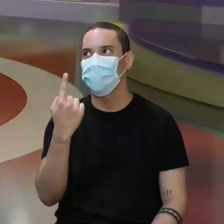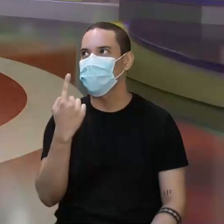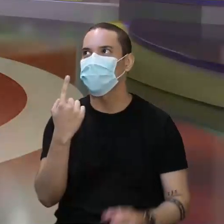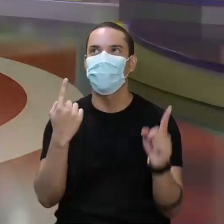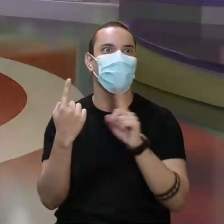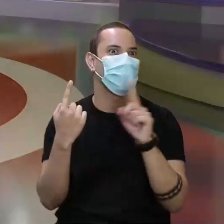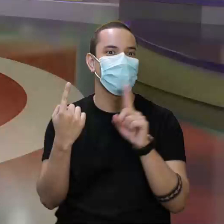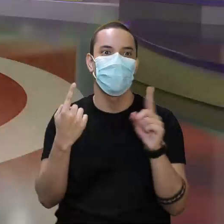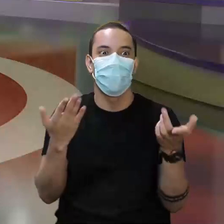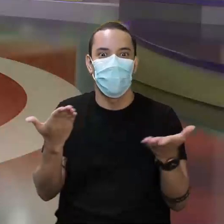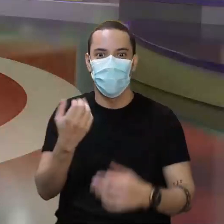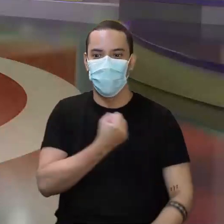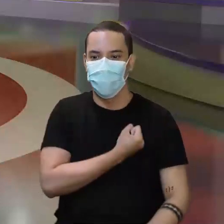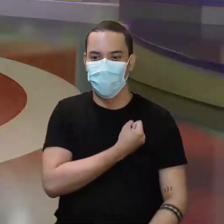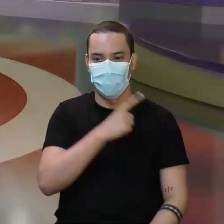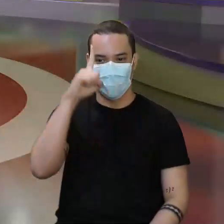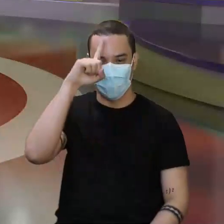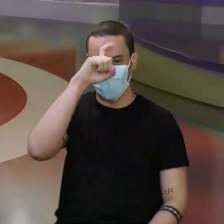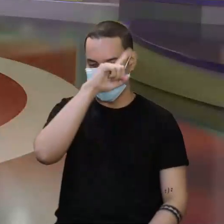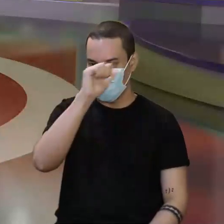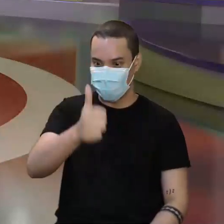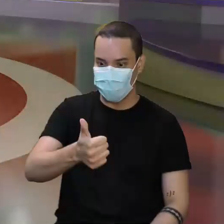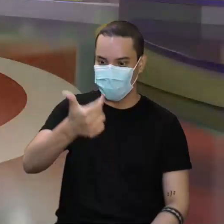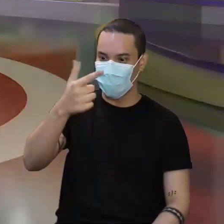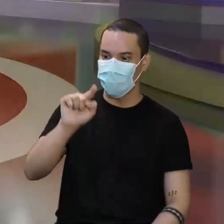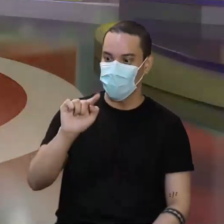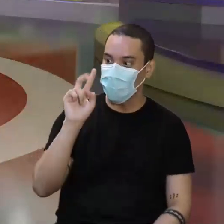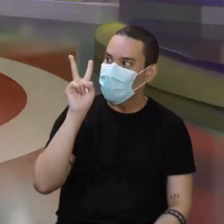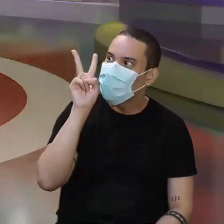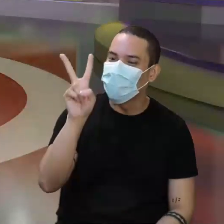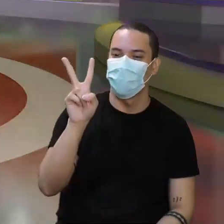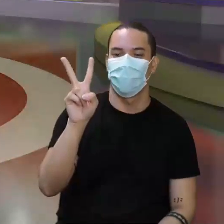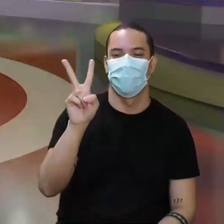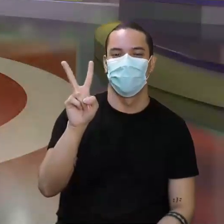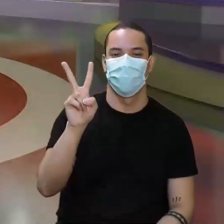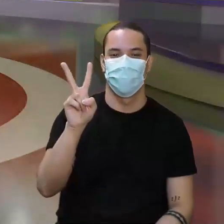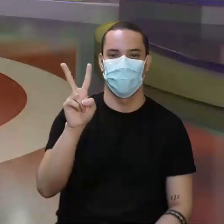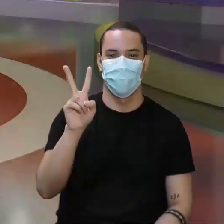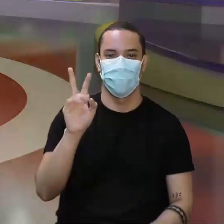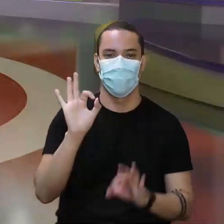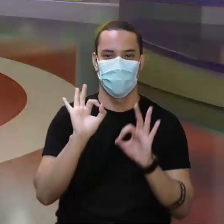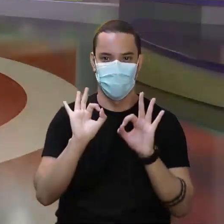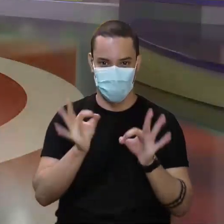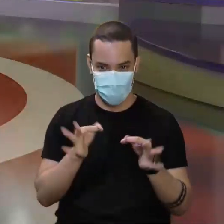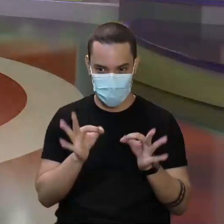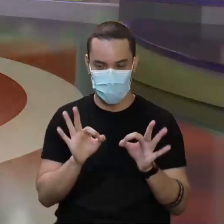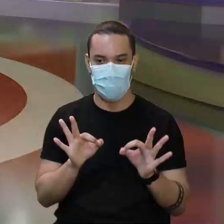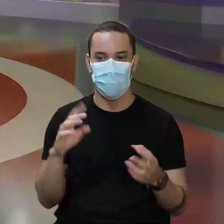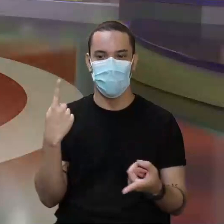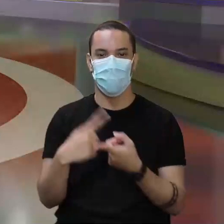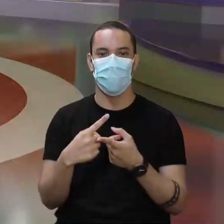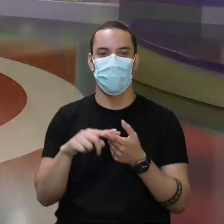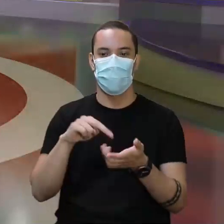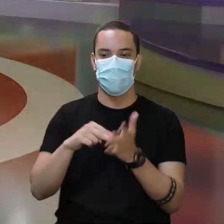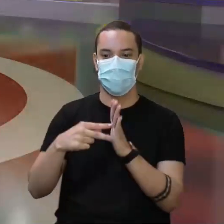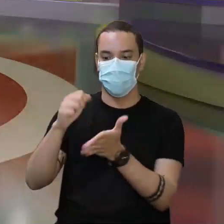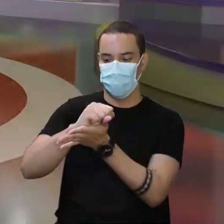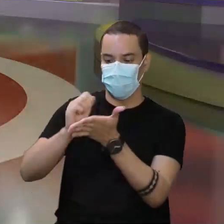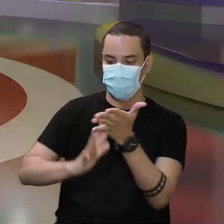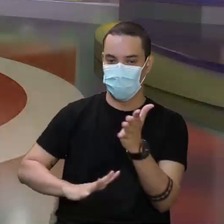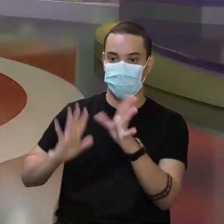problema de falar no número de aula 12.2, teacher. 12.2 de